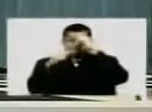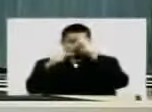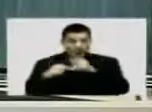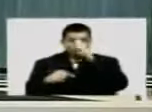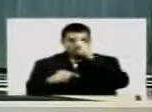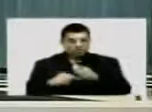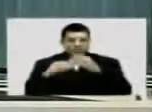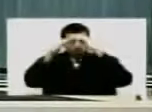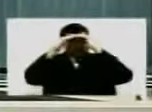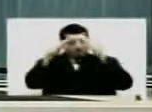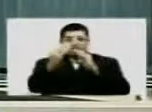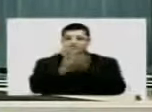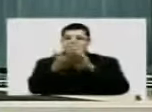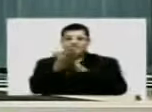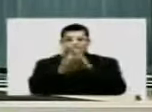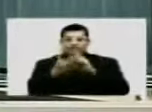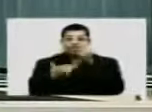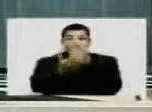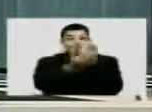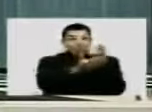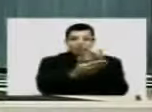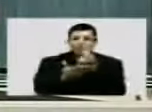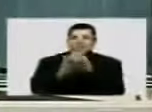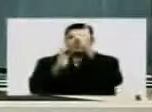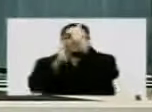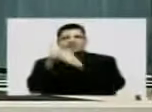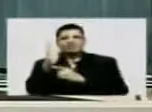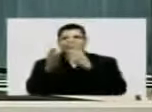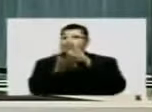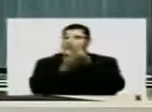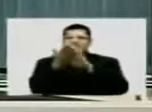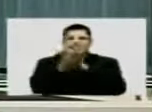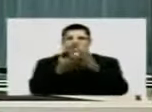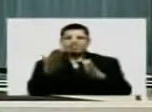seus compromissos? Não paga as suas dívidas?